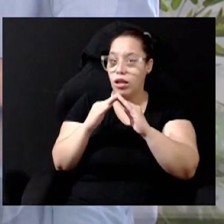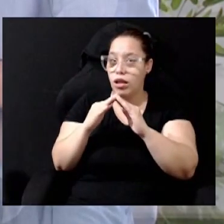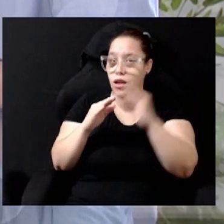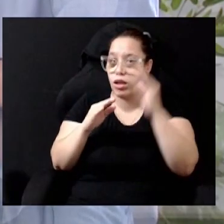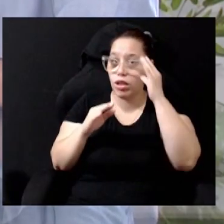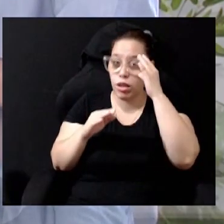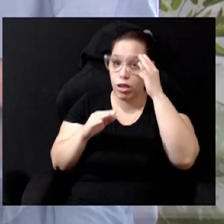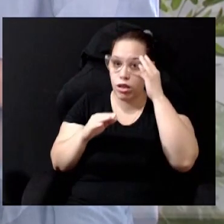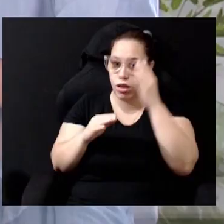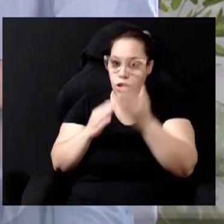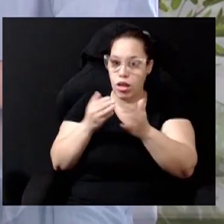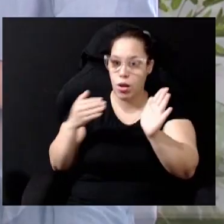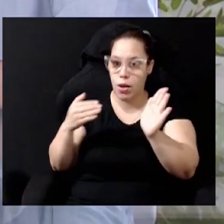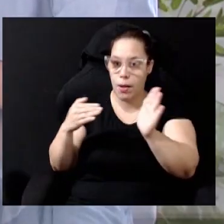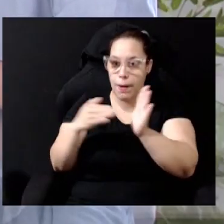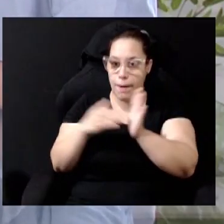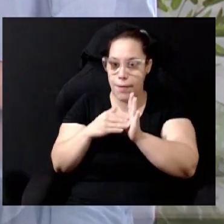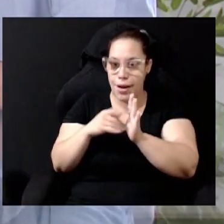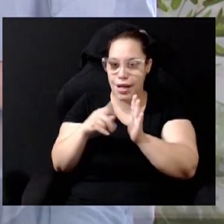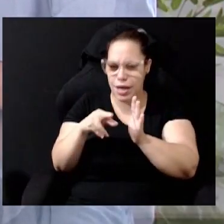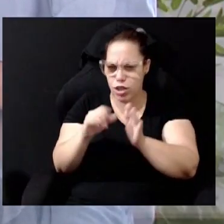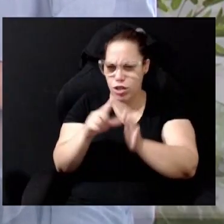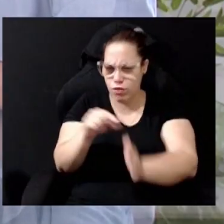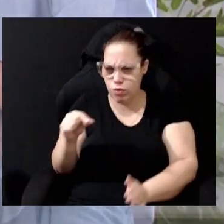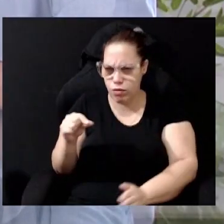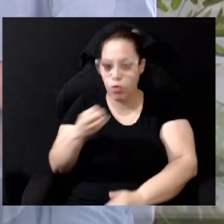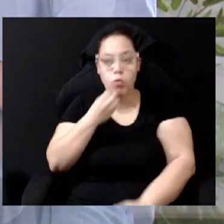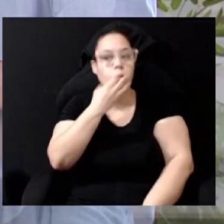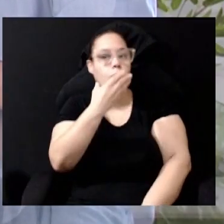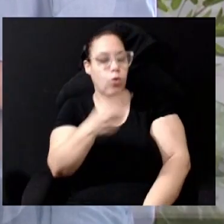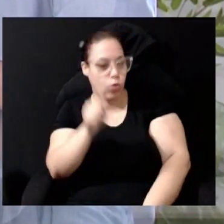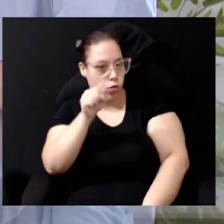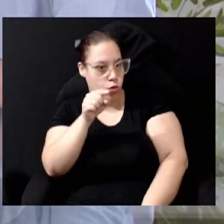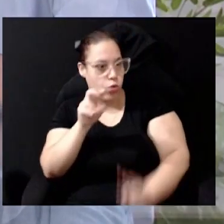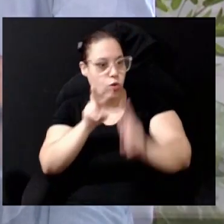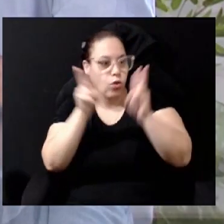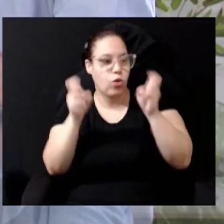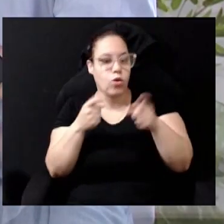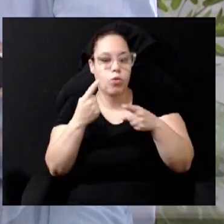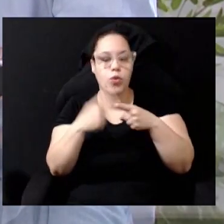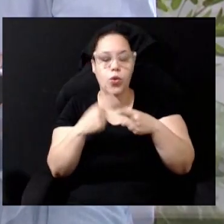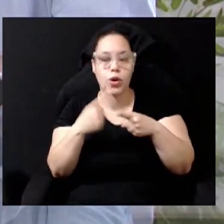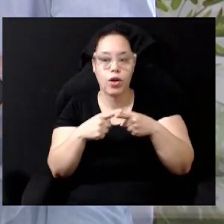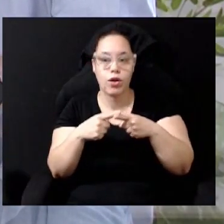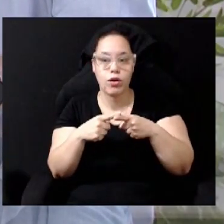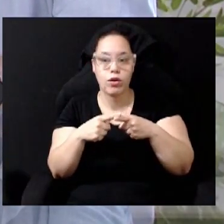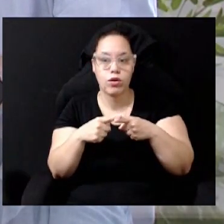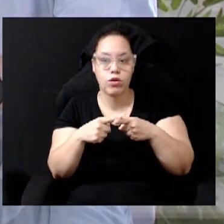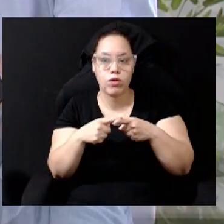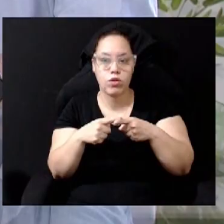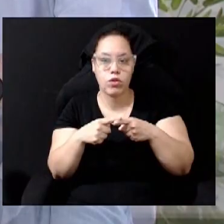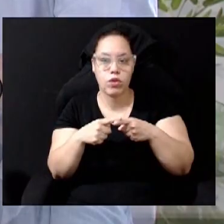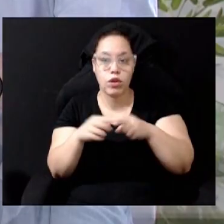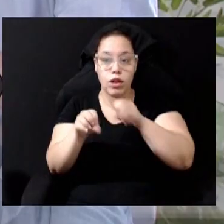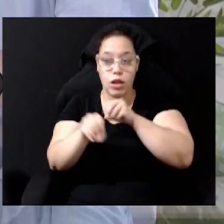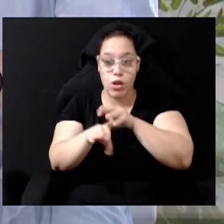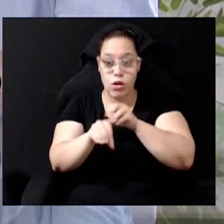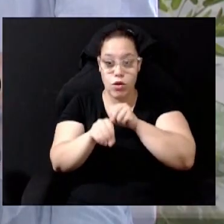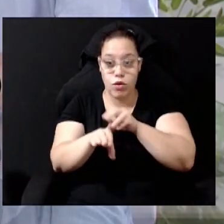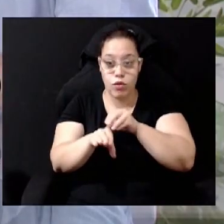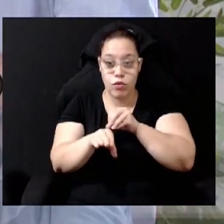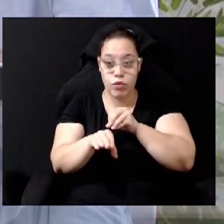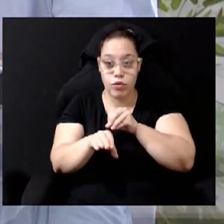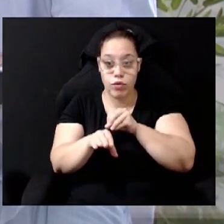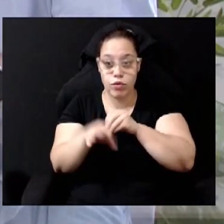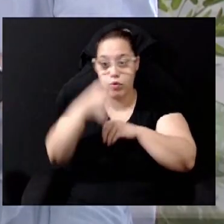para quitar as dívidas, para tentar sair do vermelho? Foi bom você tocar nesse assunto, porque assim, quando a gente tem educação financeira, a gente esquece às vezes que